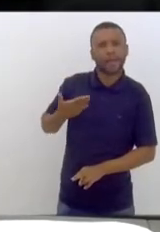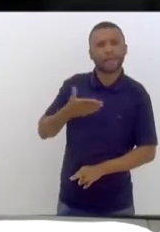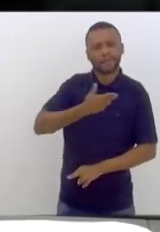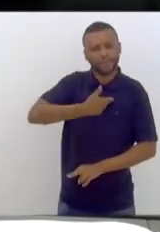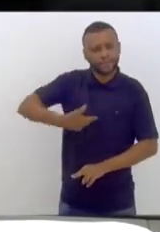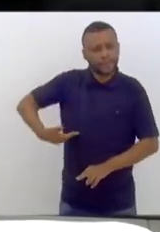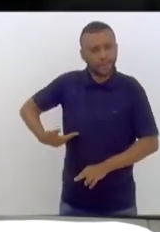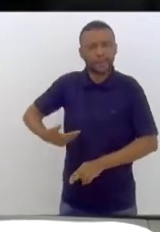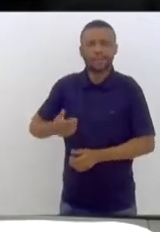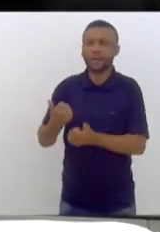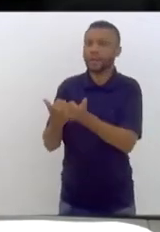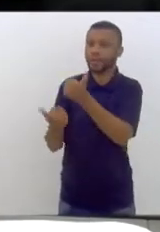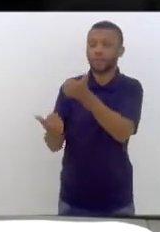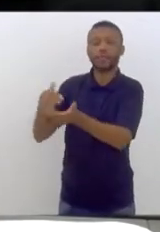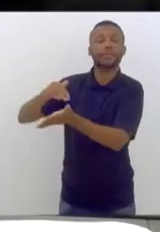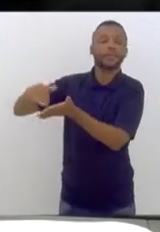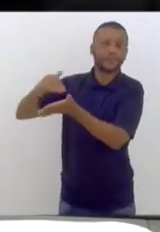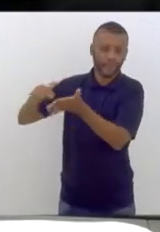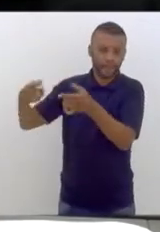Alves.